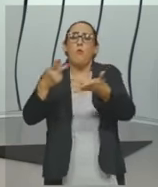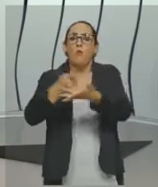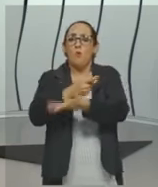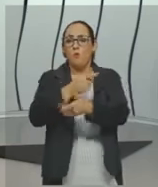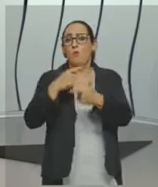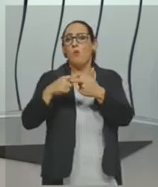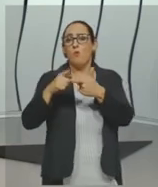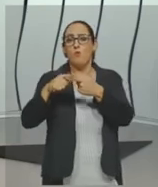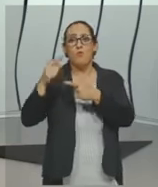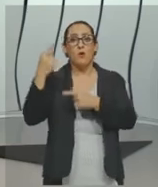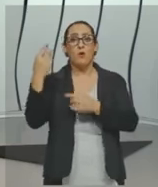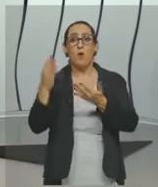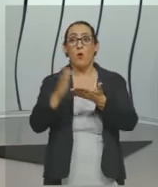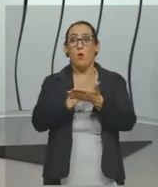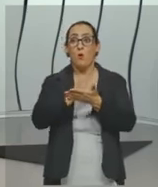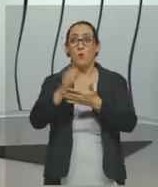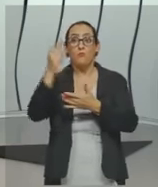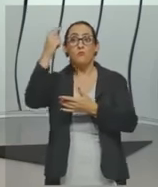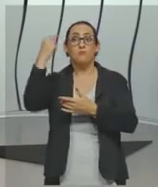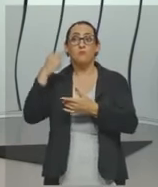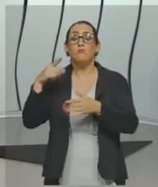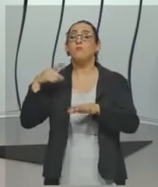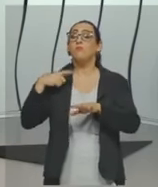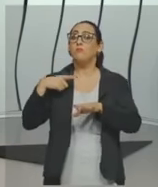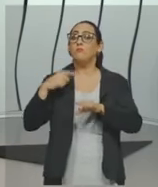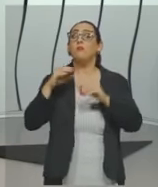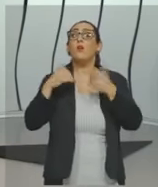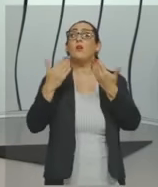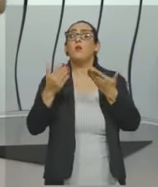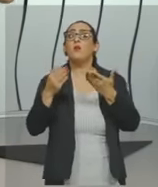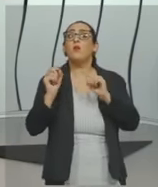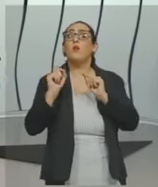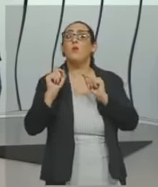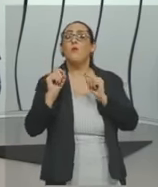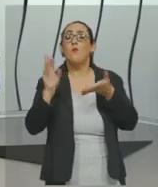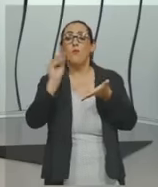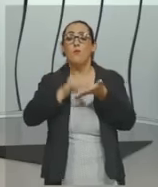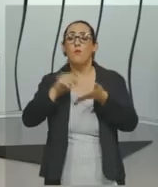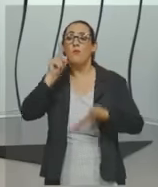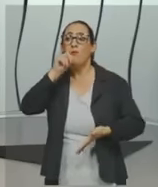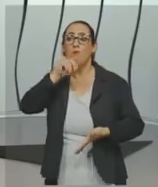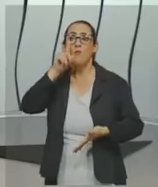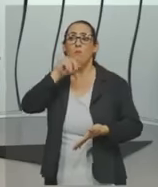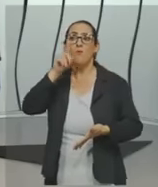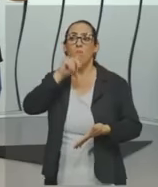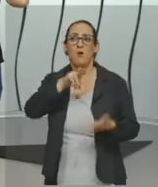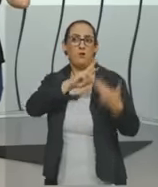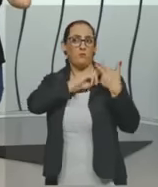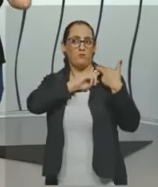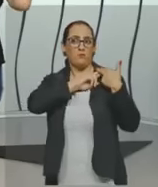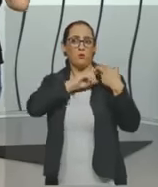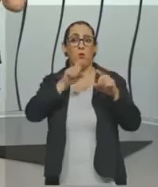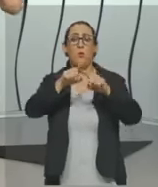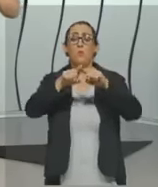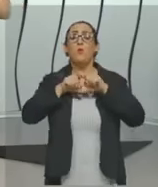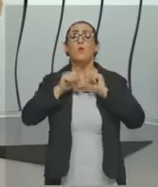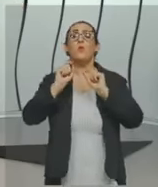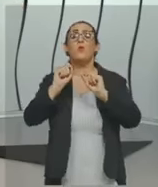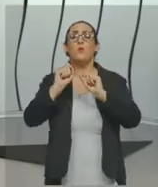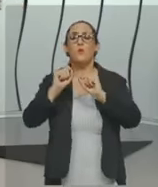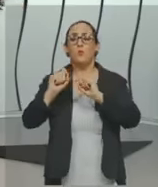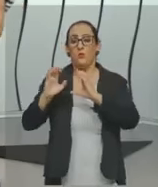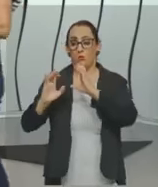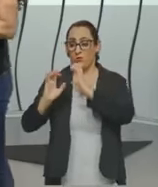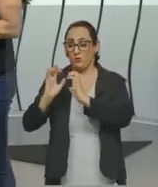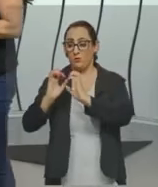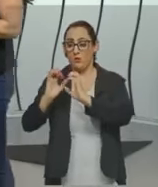então, prejuízos aí em algumas das funções. Por isso que tem aí um crânio protegendo o seu cérebro, né? Porque ele é